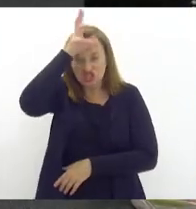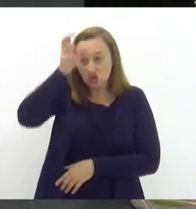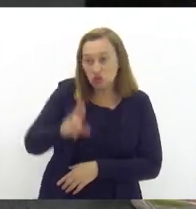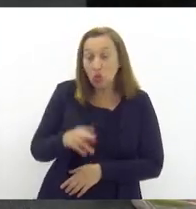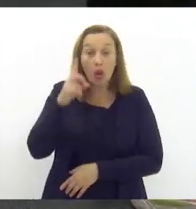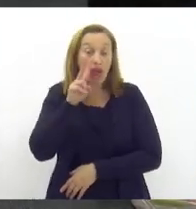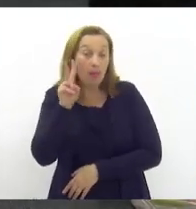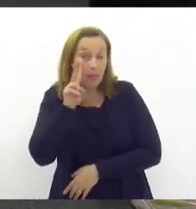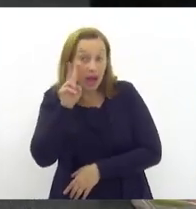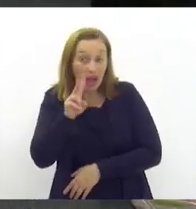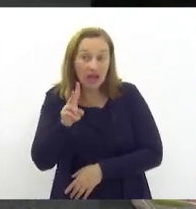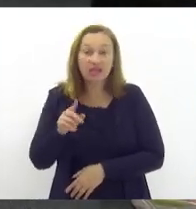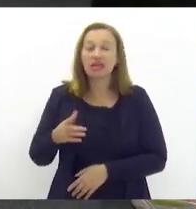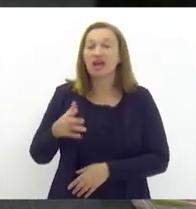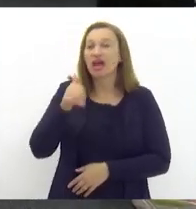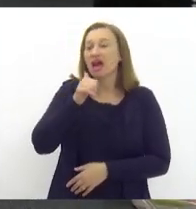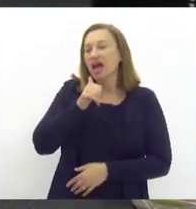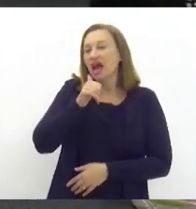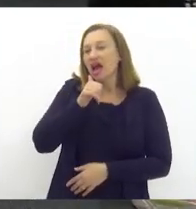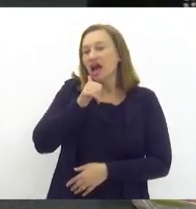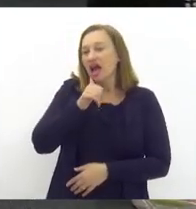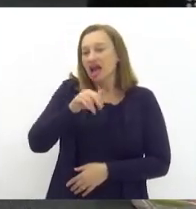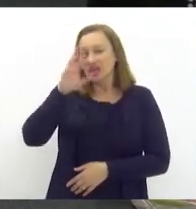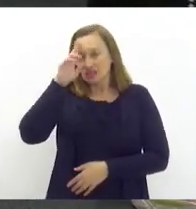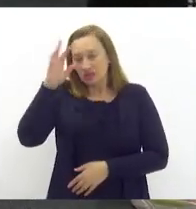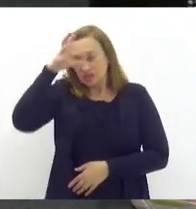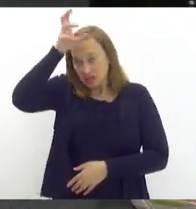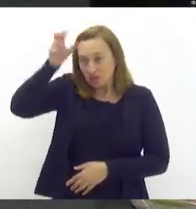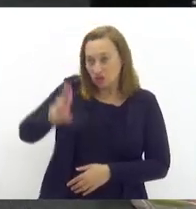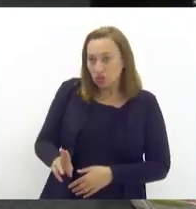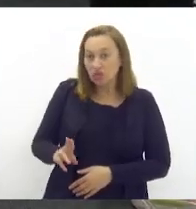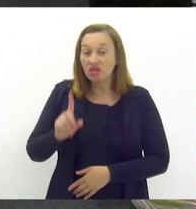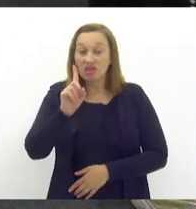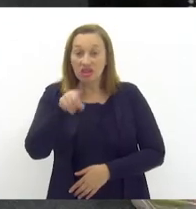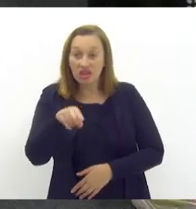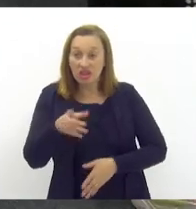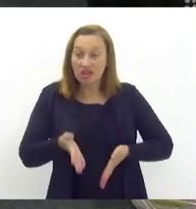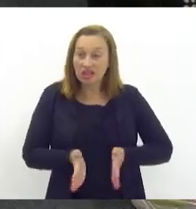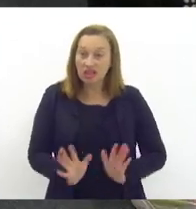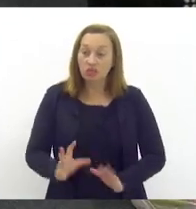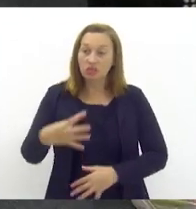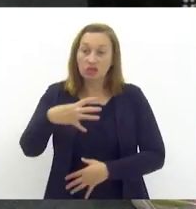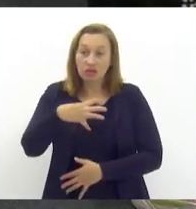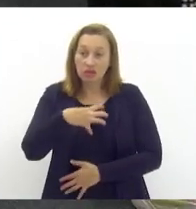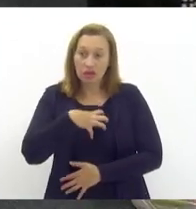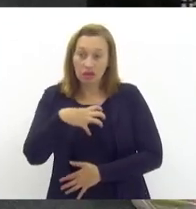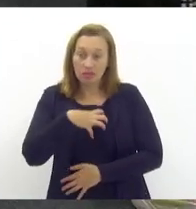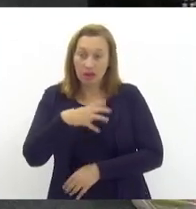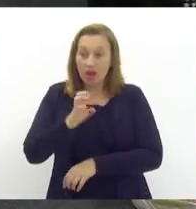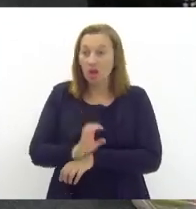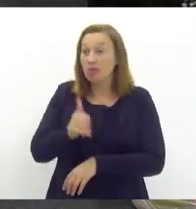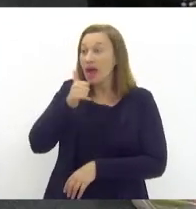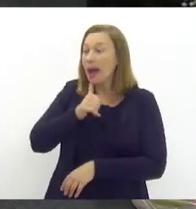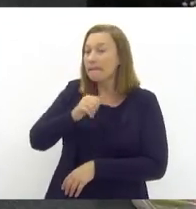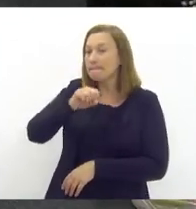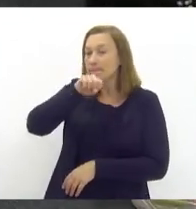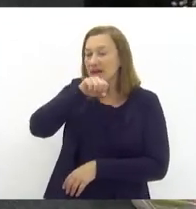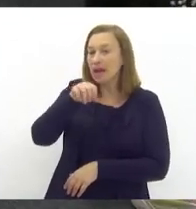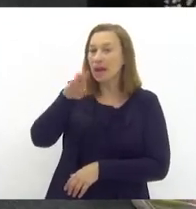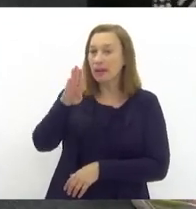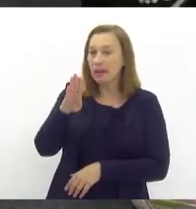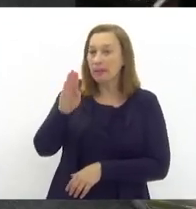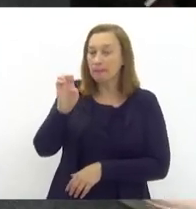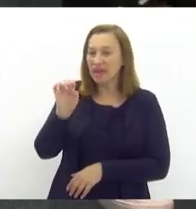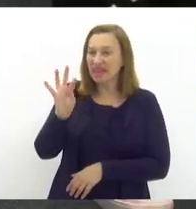Vossa Excelência, que é baiana, do assassinato da mãe Bernadette, uma quilombola que lá em